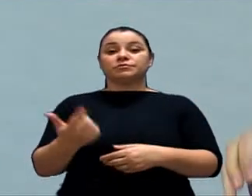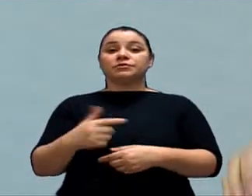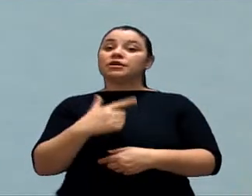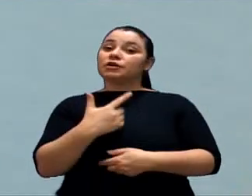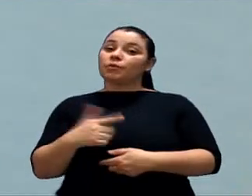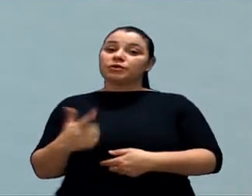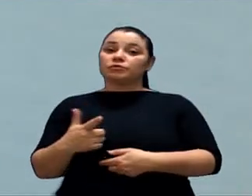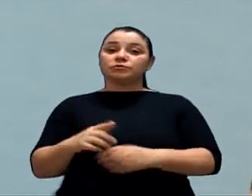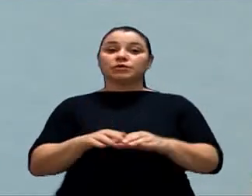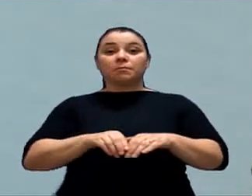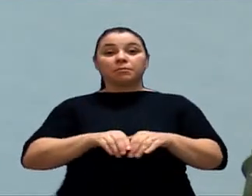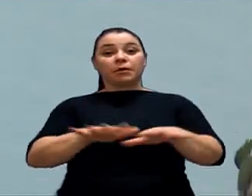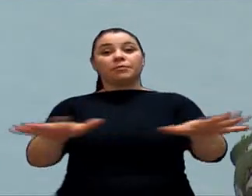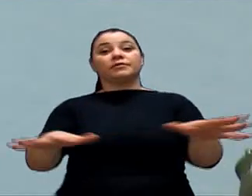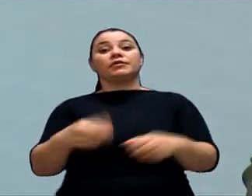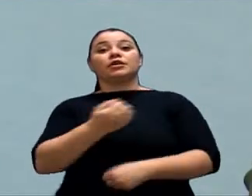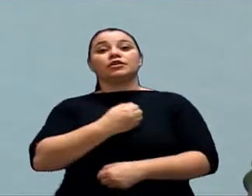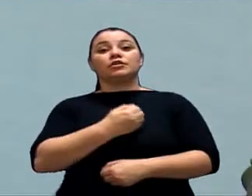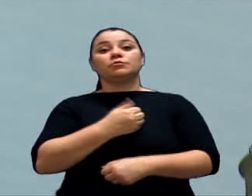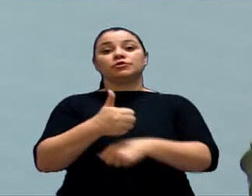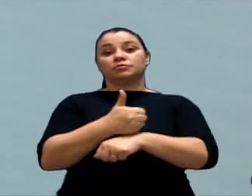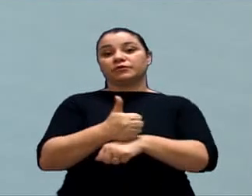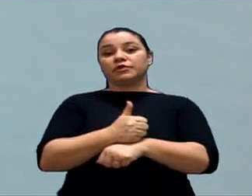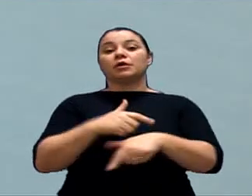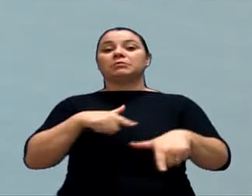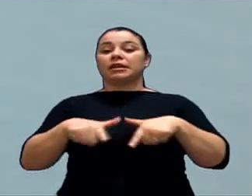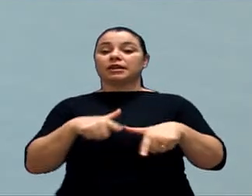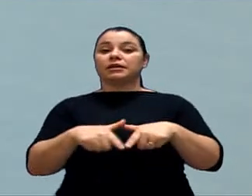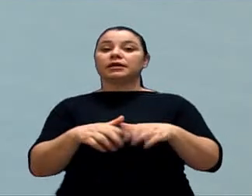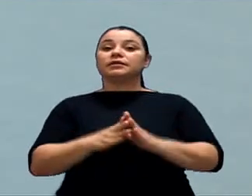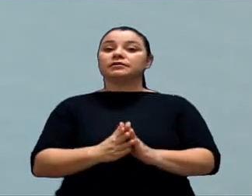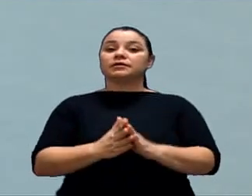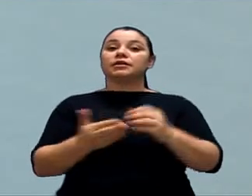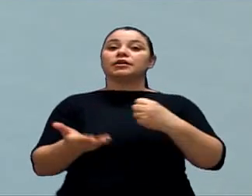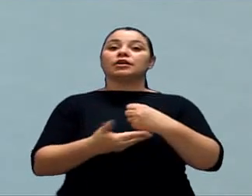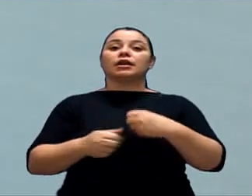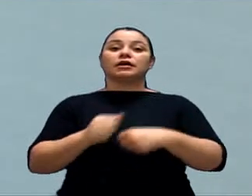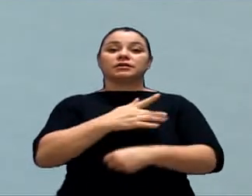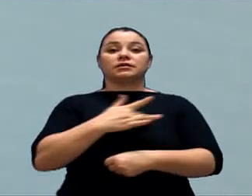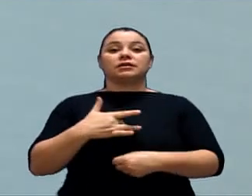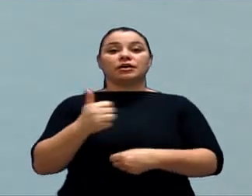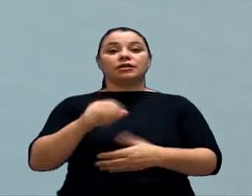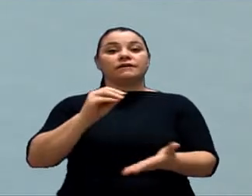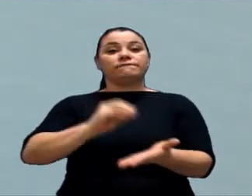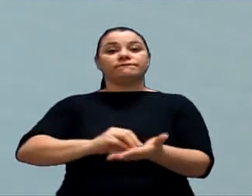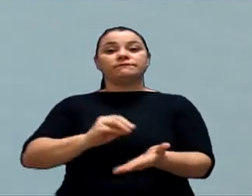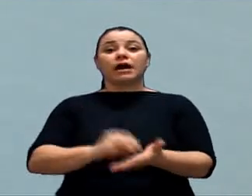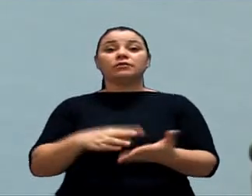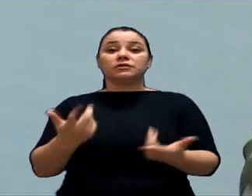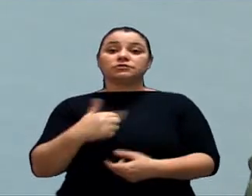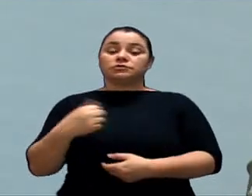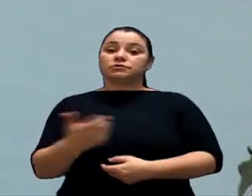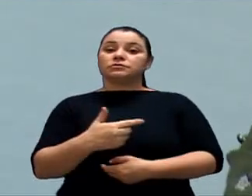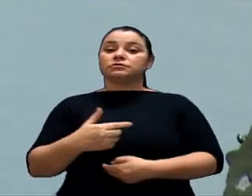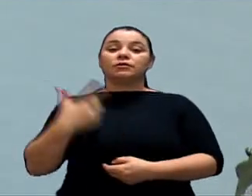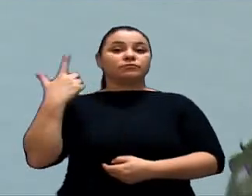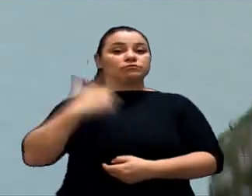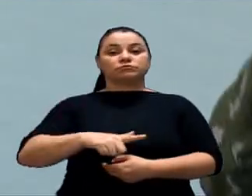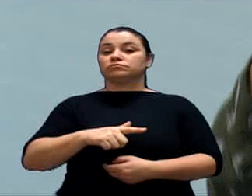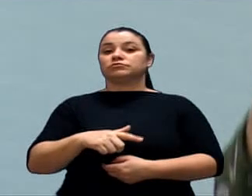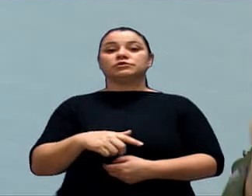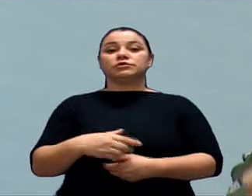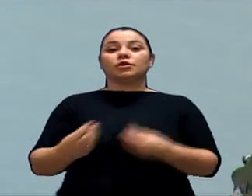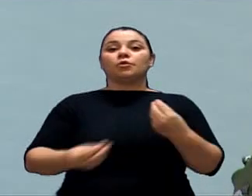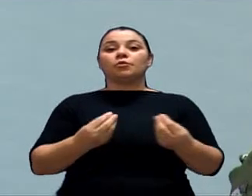não ampliarmos o número de profissionais que estão nas unidades básicas, em falta nas unidades, nós não vamos conseguir ter